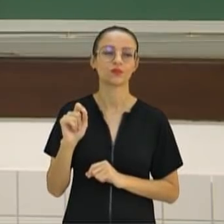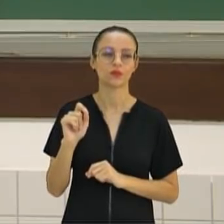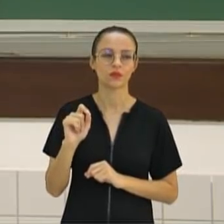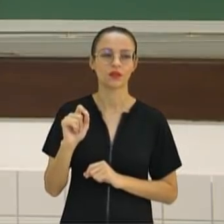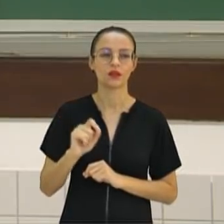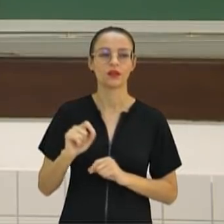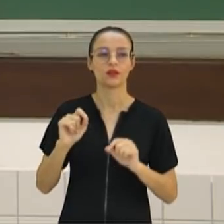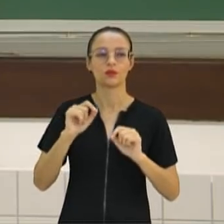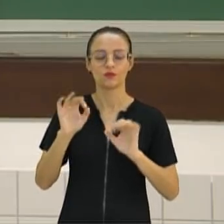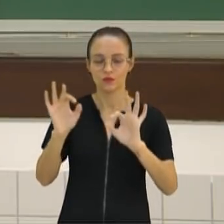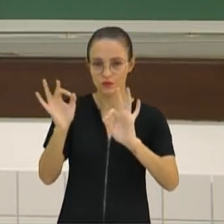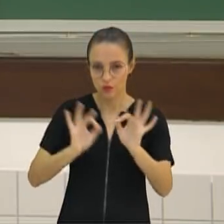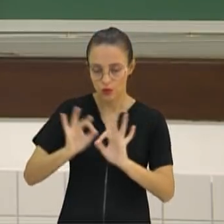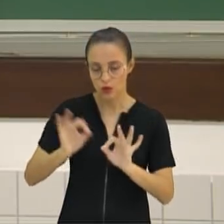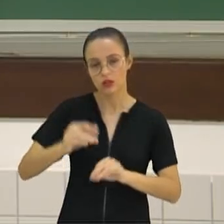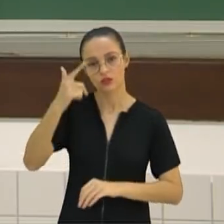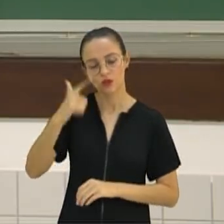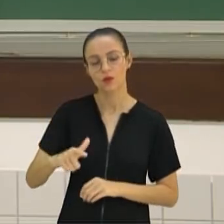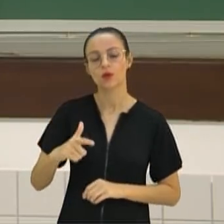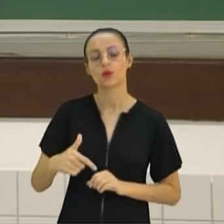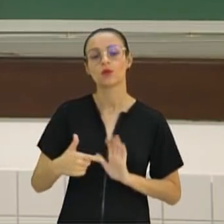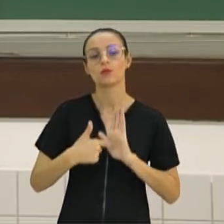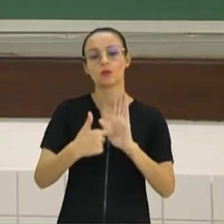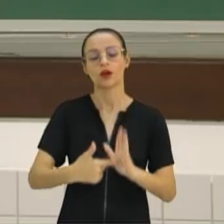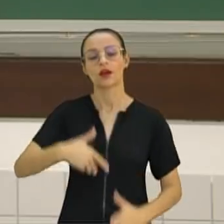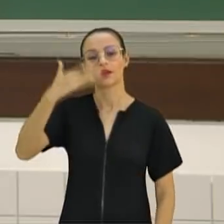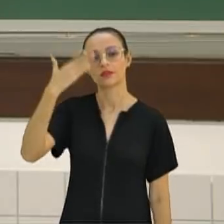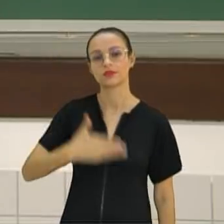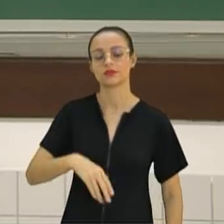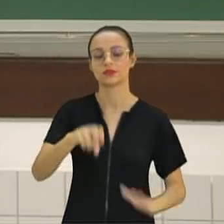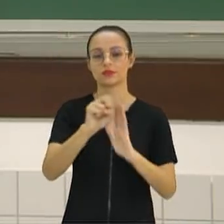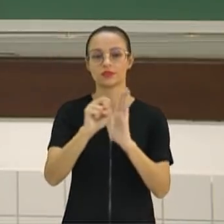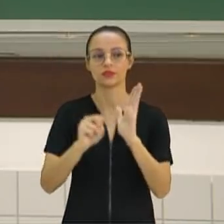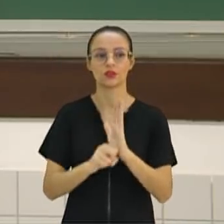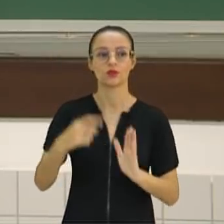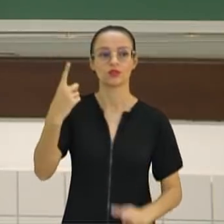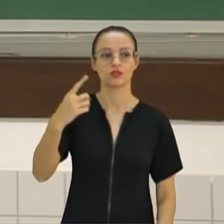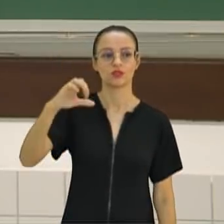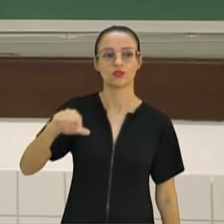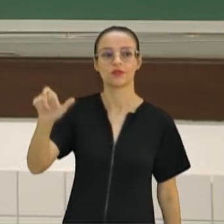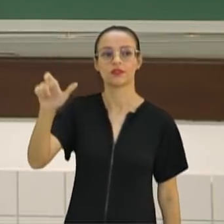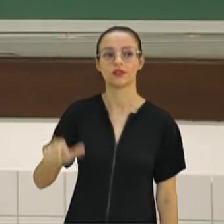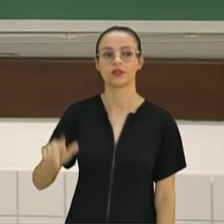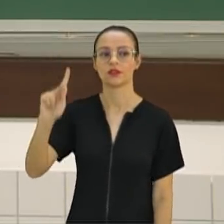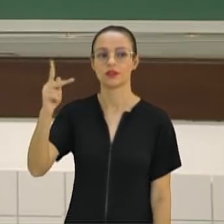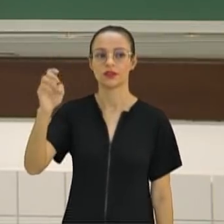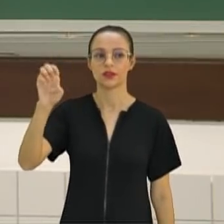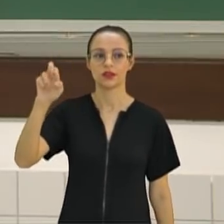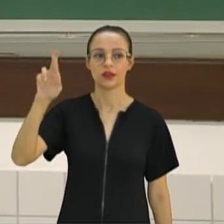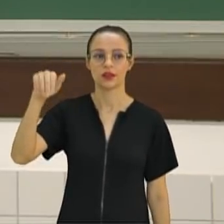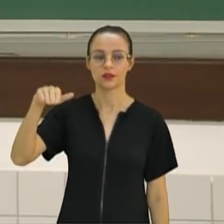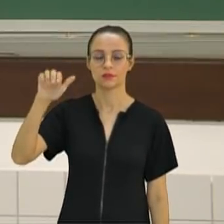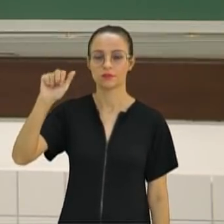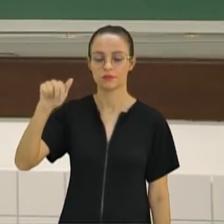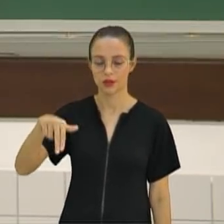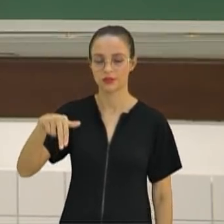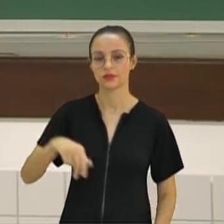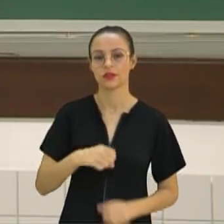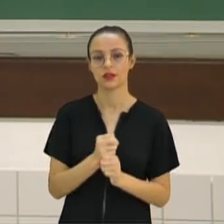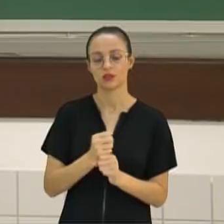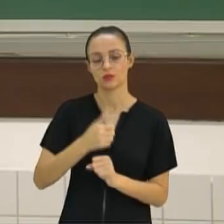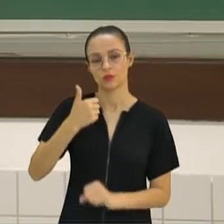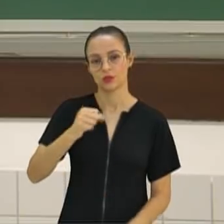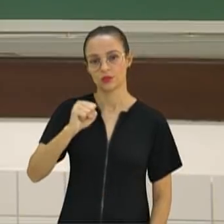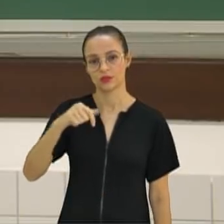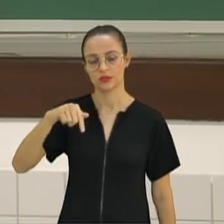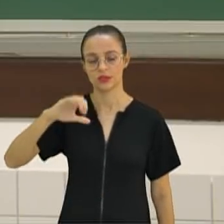Anaxágoras e foi colocado novamente em evidência no século XIX por Hermann von Helmholtz no ano de 1879.